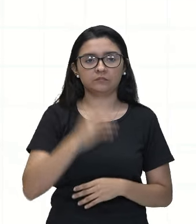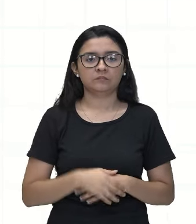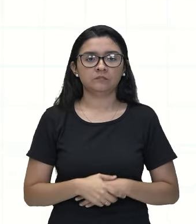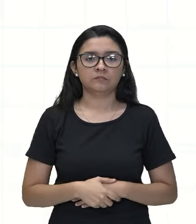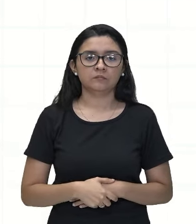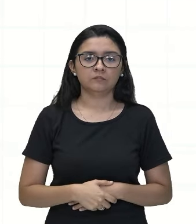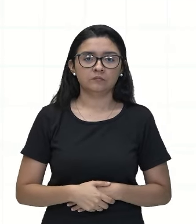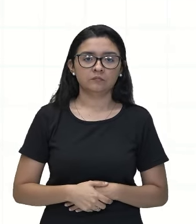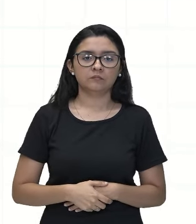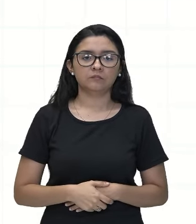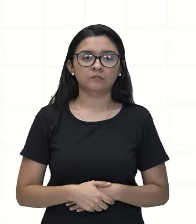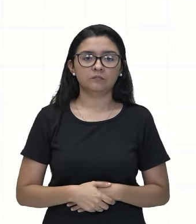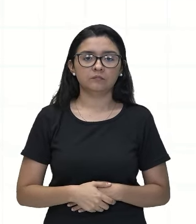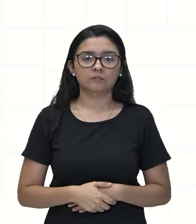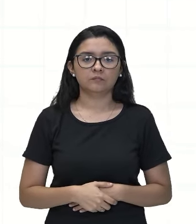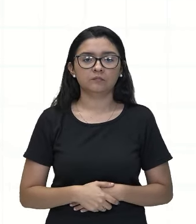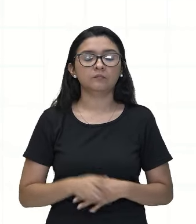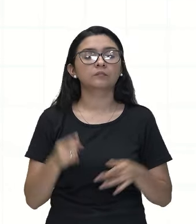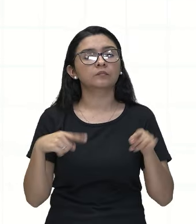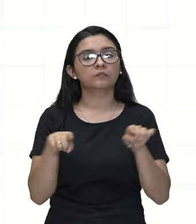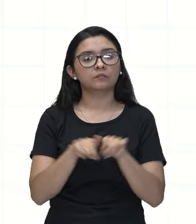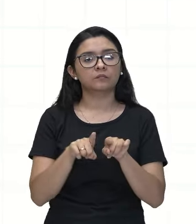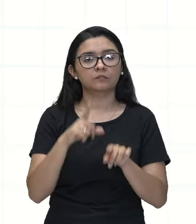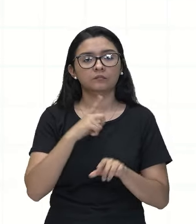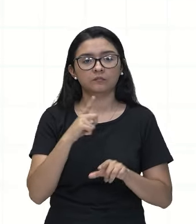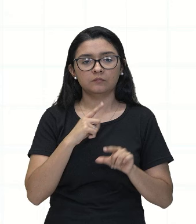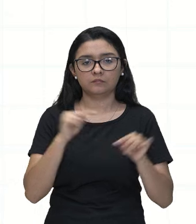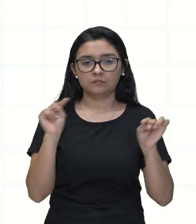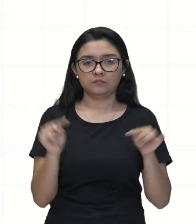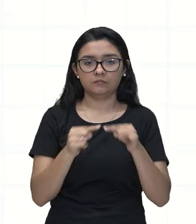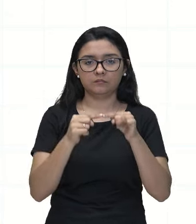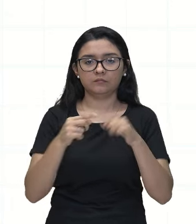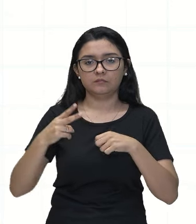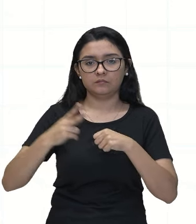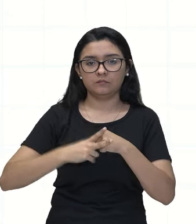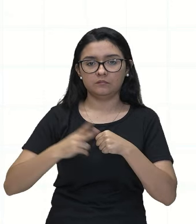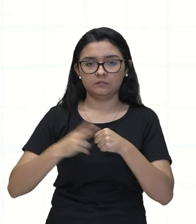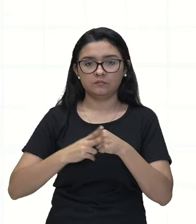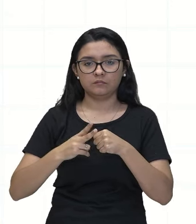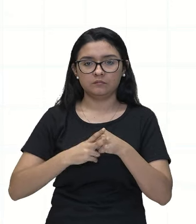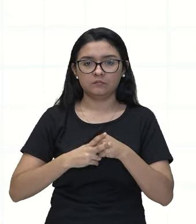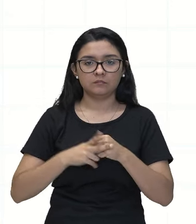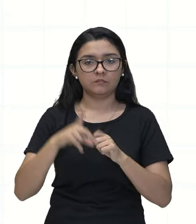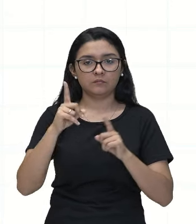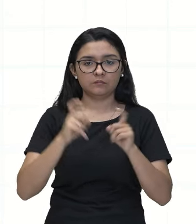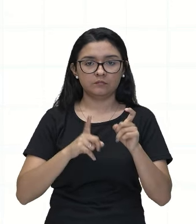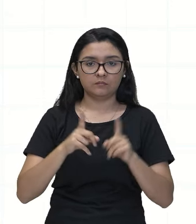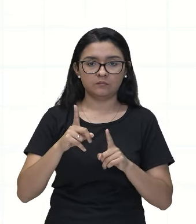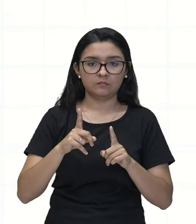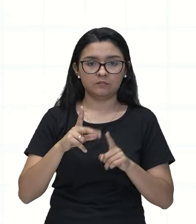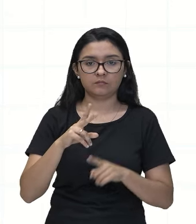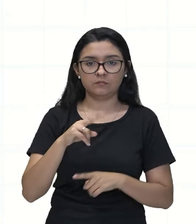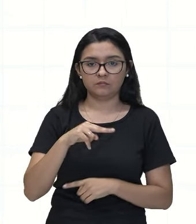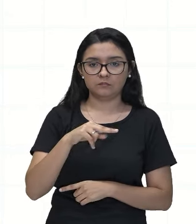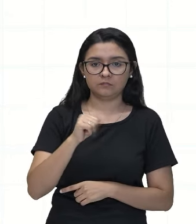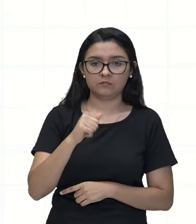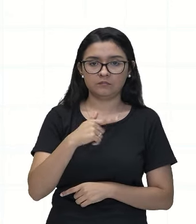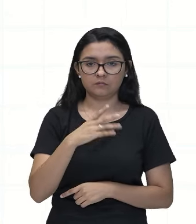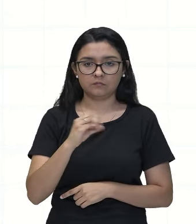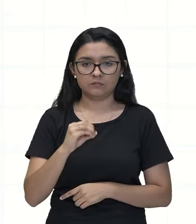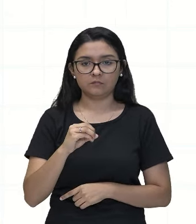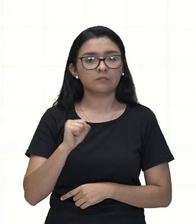turmas Ah temos também olha concordância verbal com expressões não só mas também tanto quo né